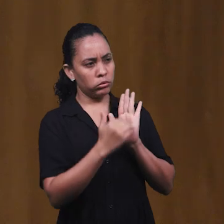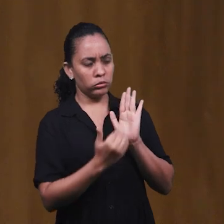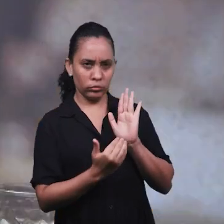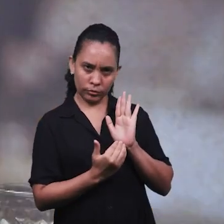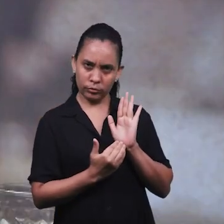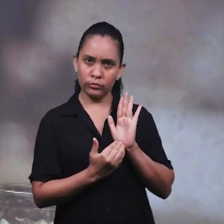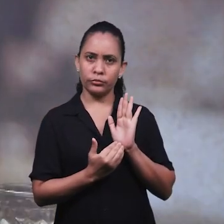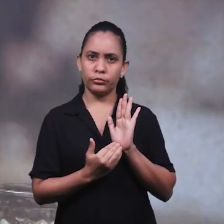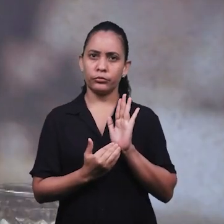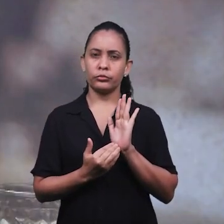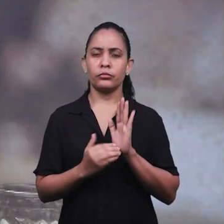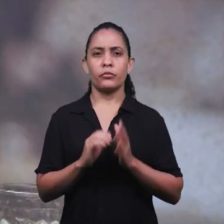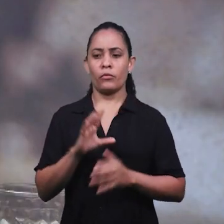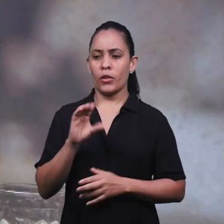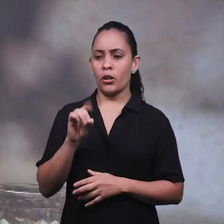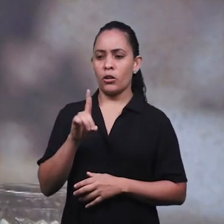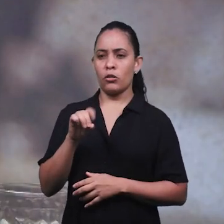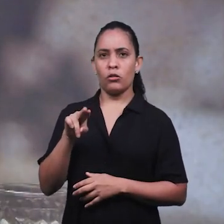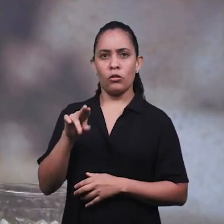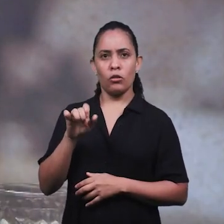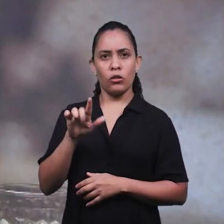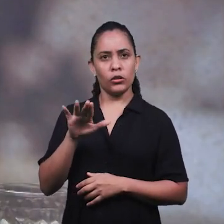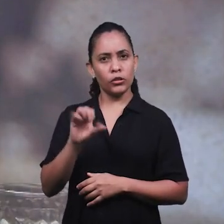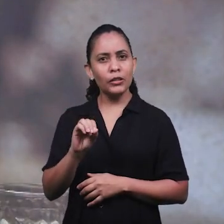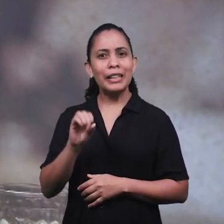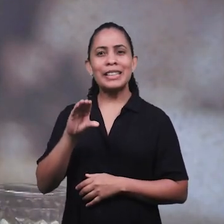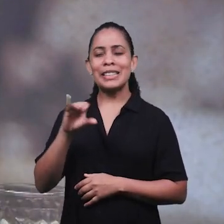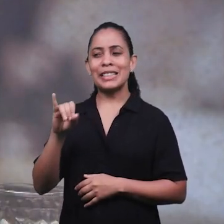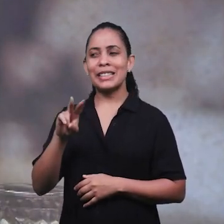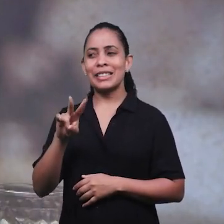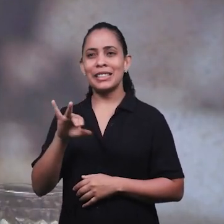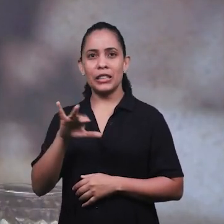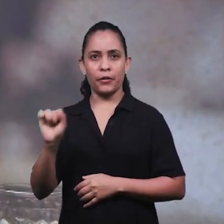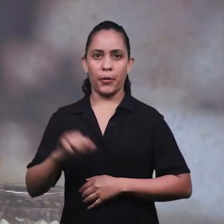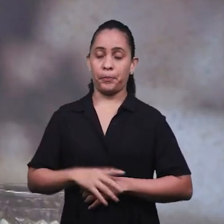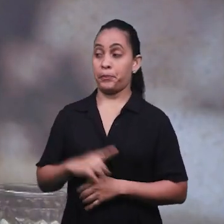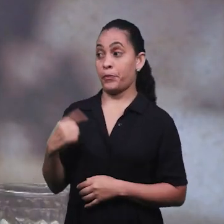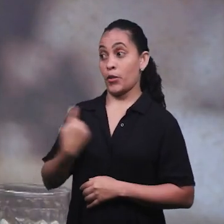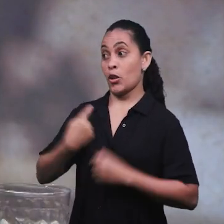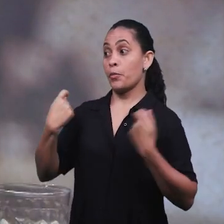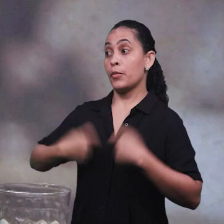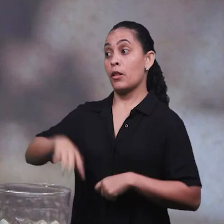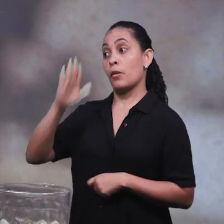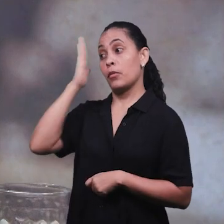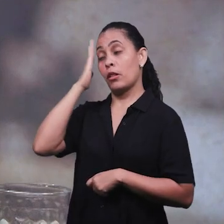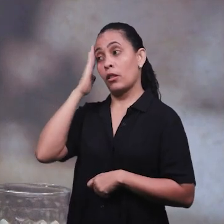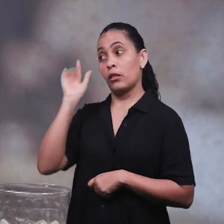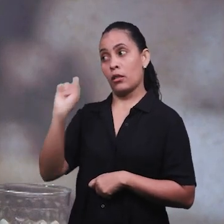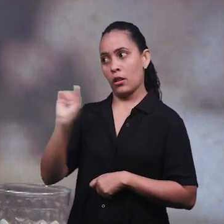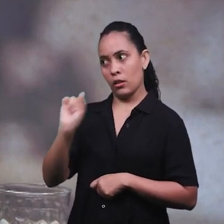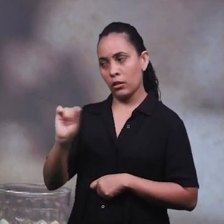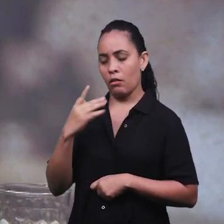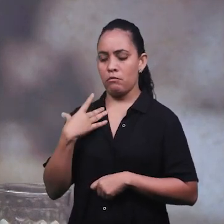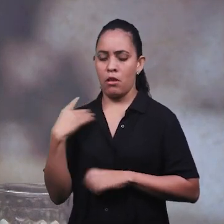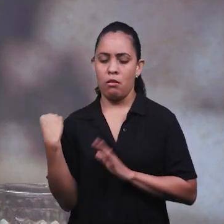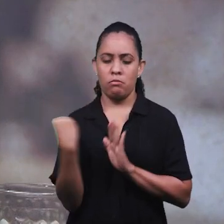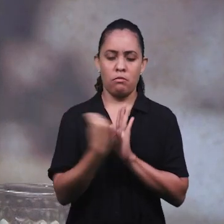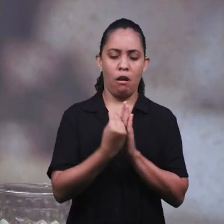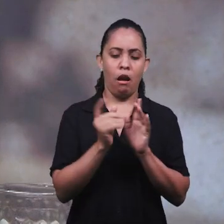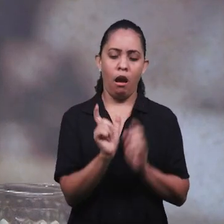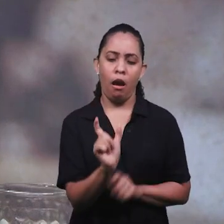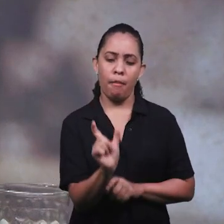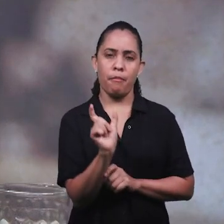Doutor Rodrigo, essa é uma pergunta muito boa. E para a gente entender o que é o condomínio edilício, a gente precisa buscar na etimologia da